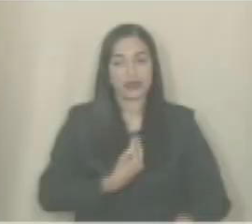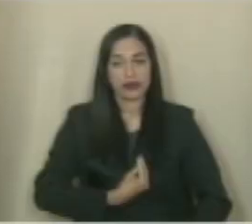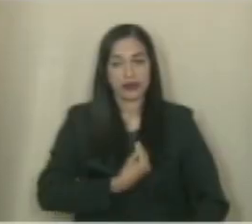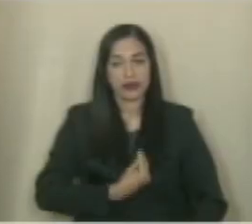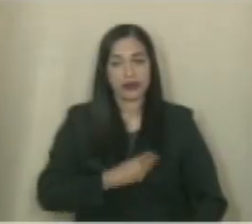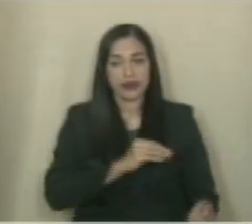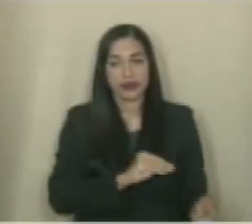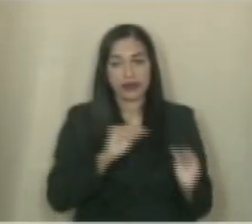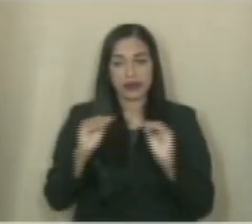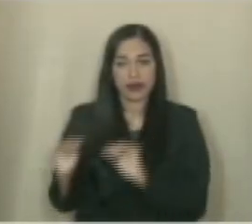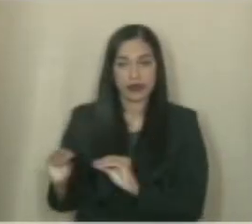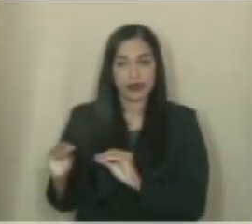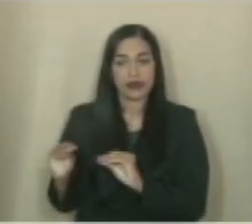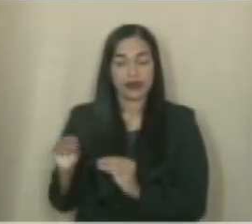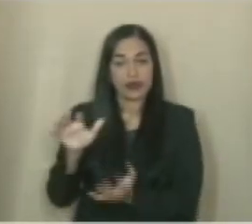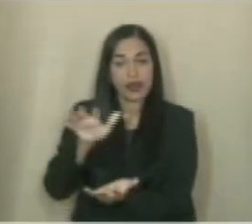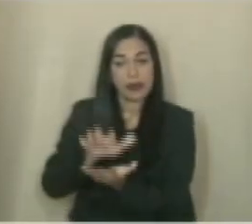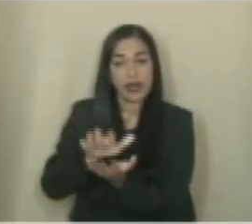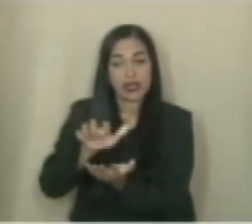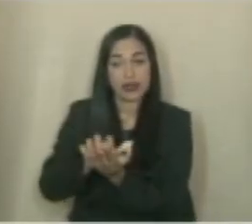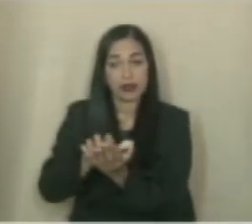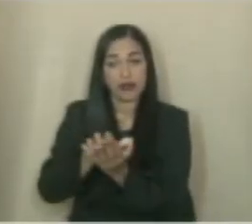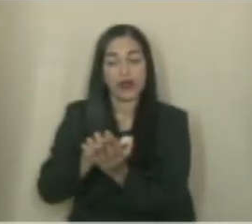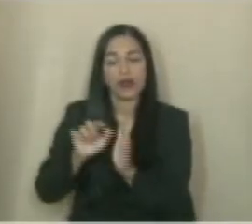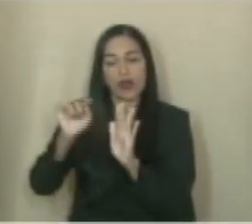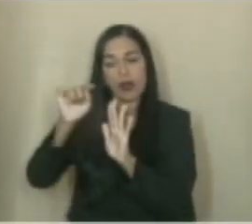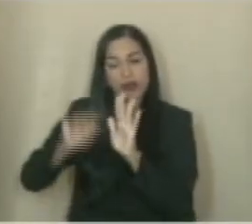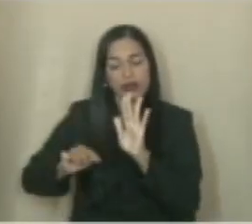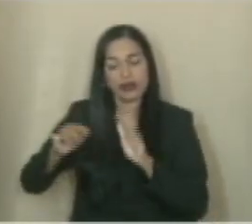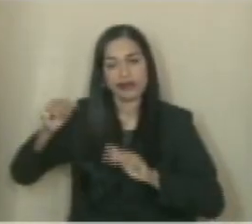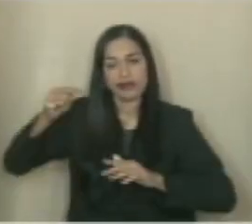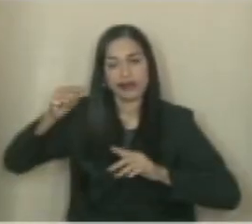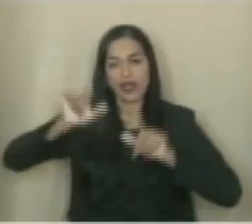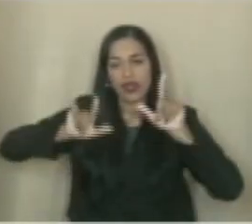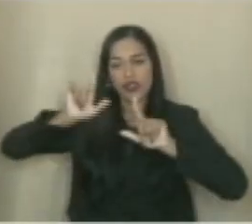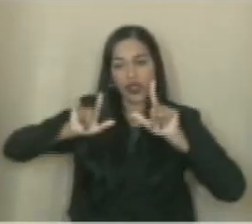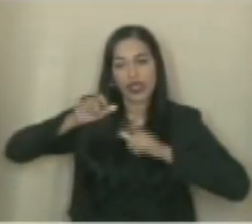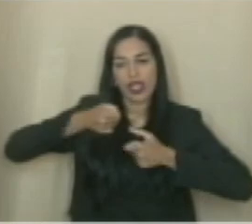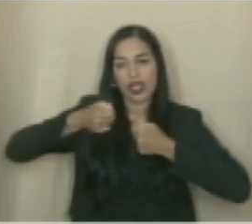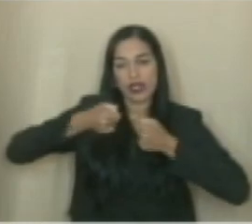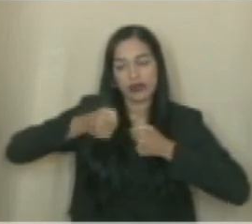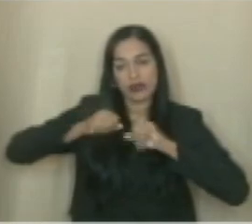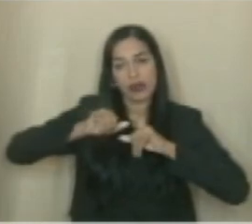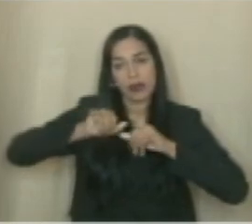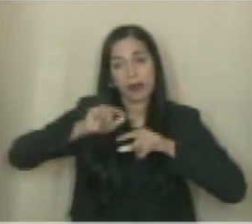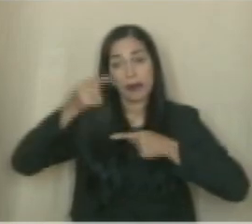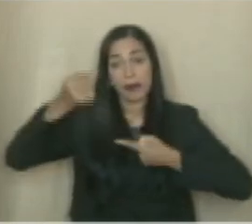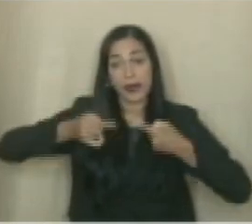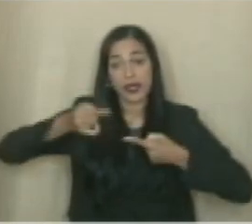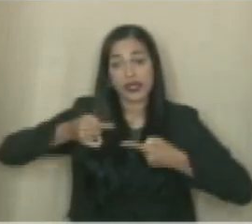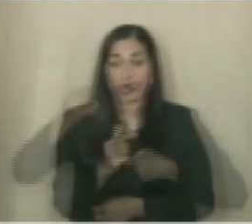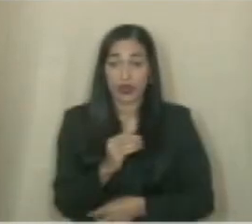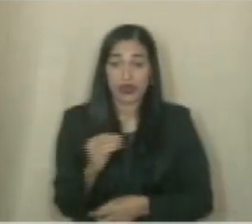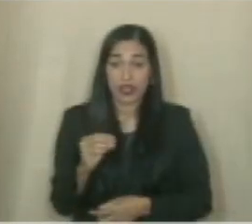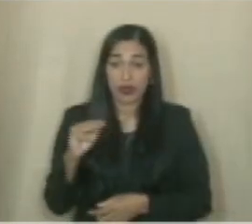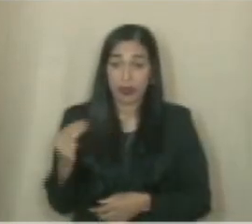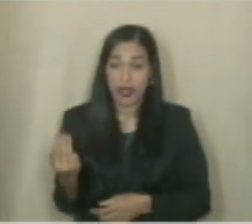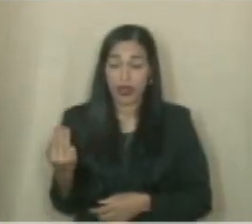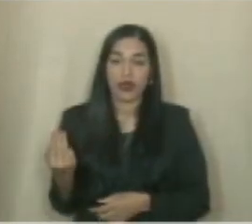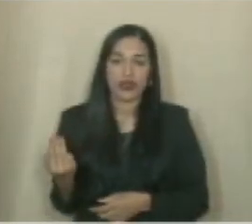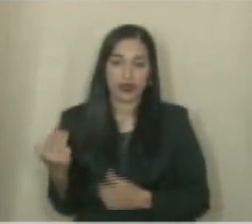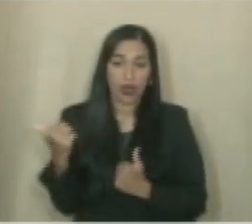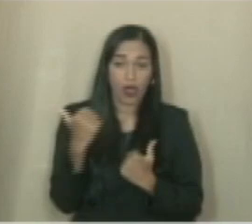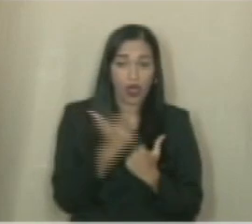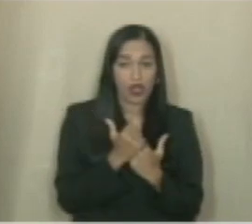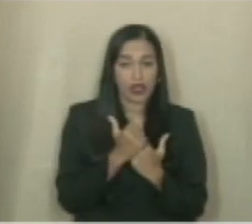Vida e colocou o Pernambuco no noticiário policial do Brasil. Parte desses 200 milhões vão